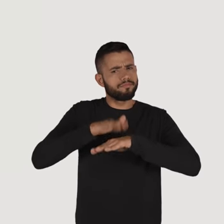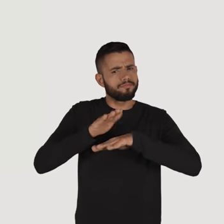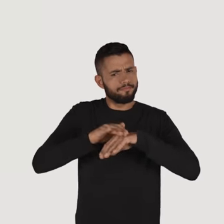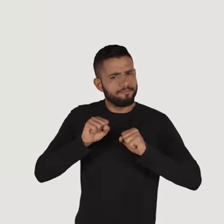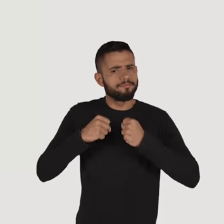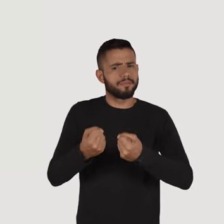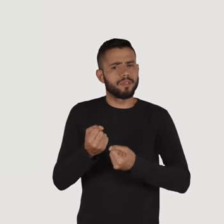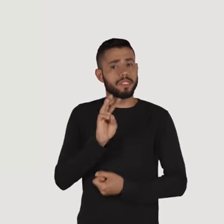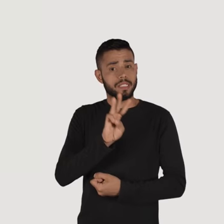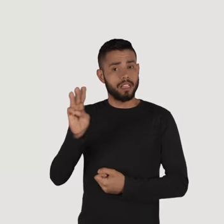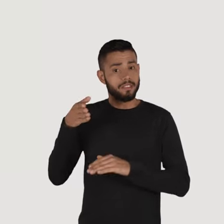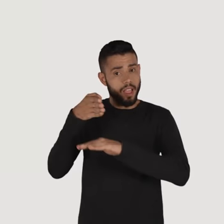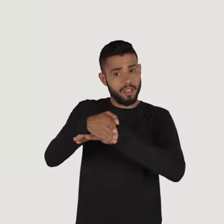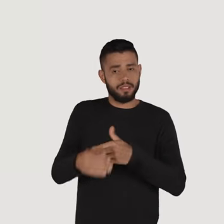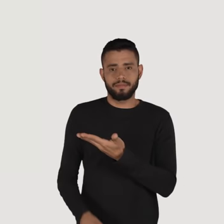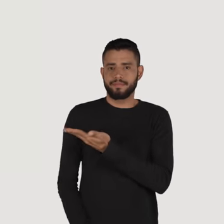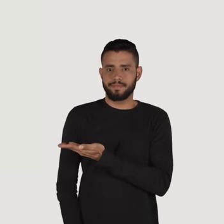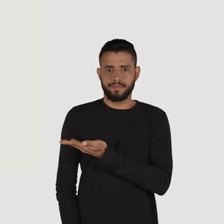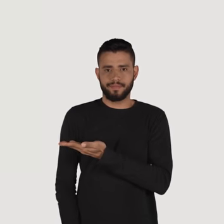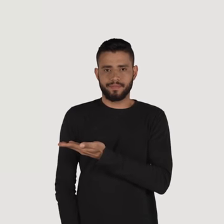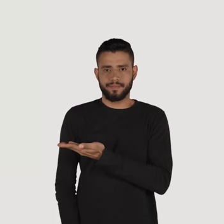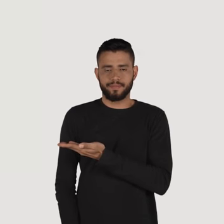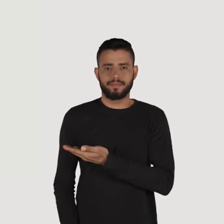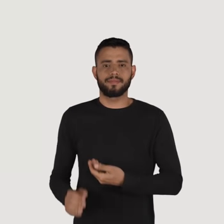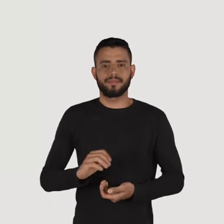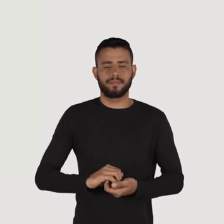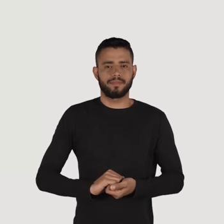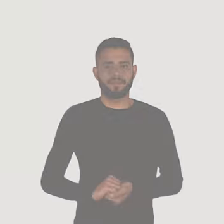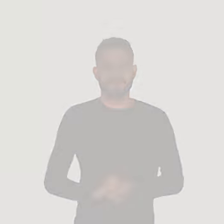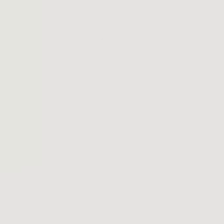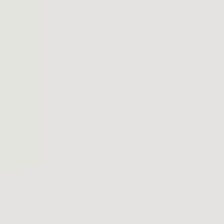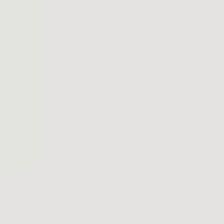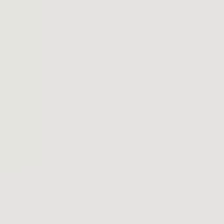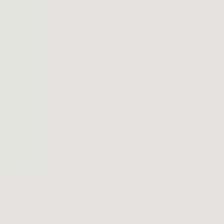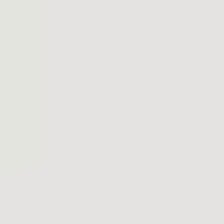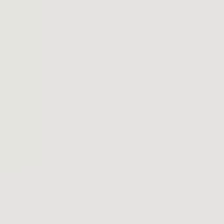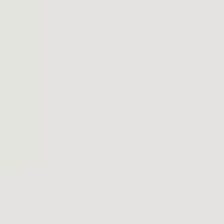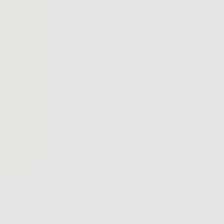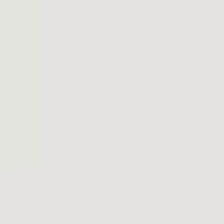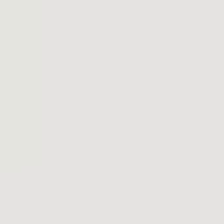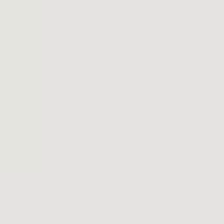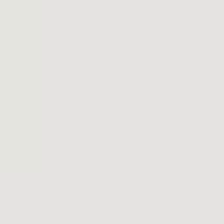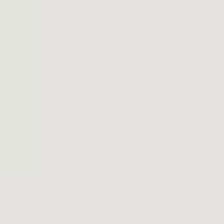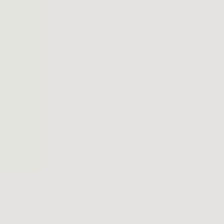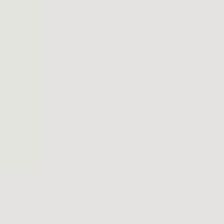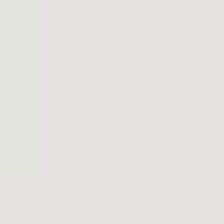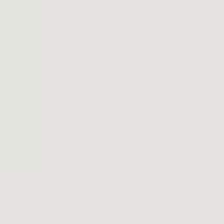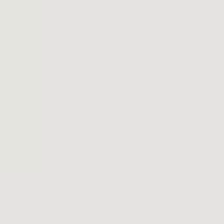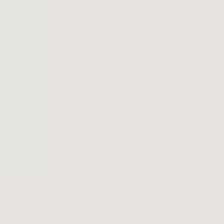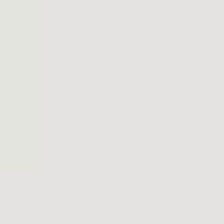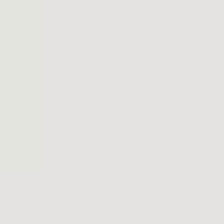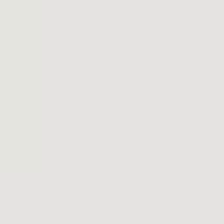site para baixar o livro ferramenta do projeto incluindo guia prático de como criar um grupo de homens mapeamento nacional dos